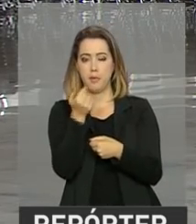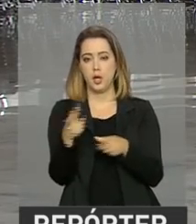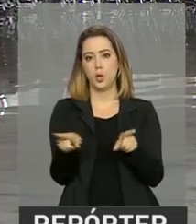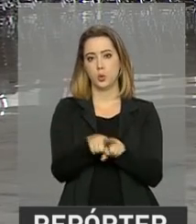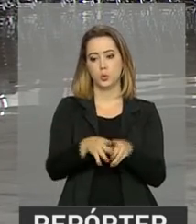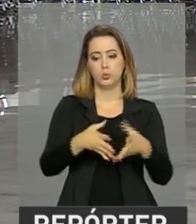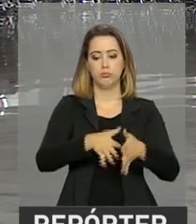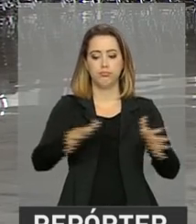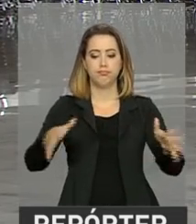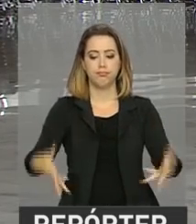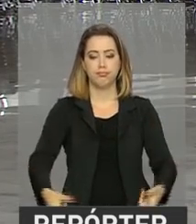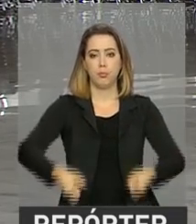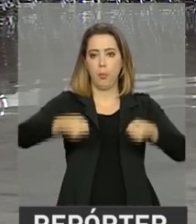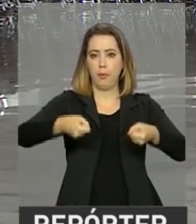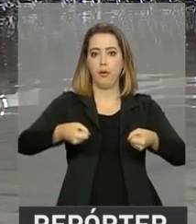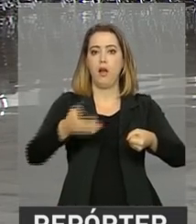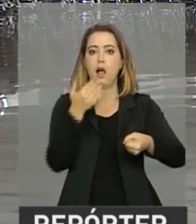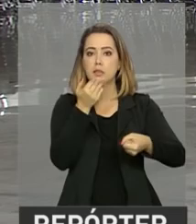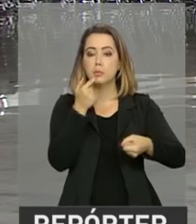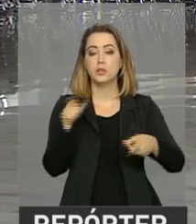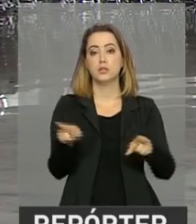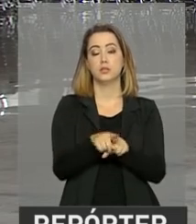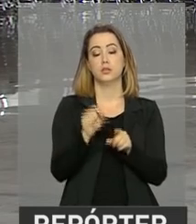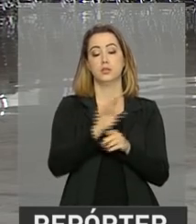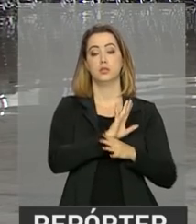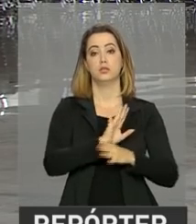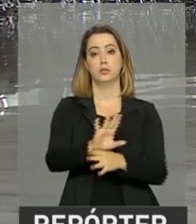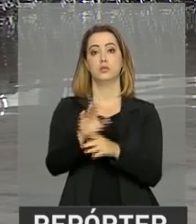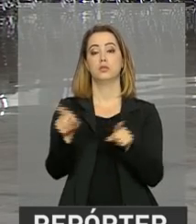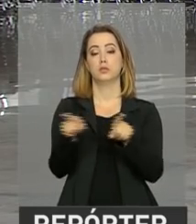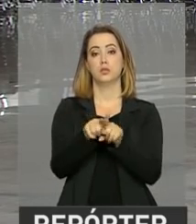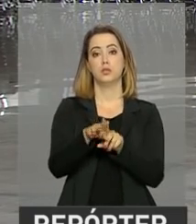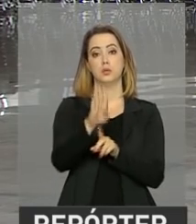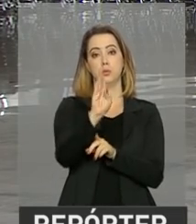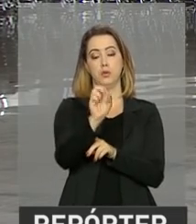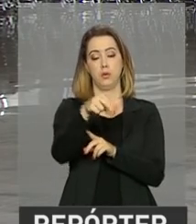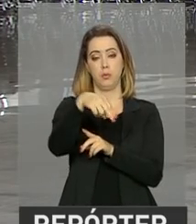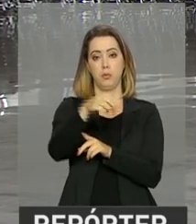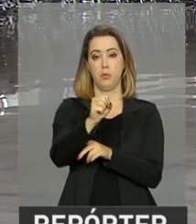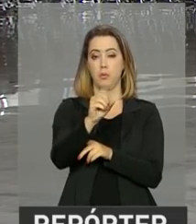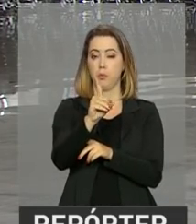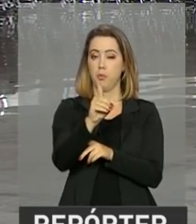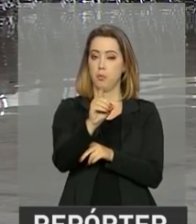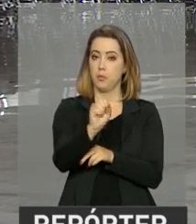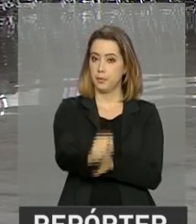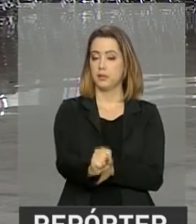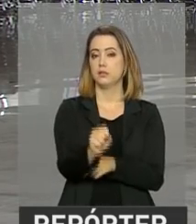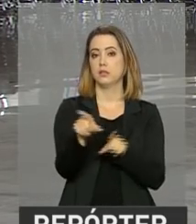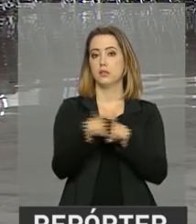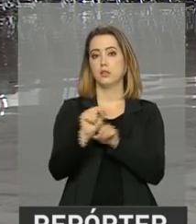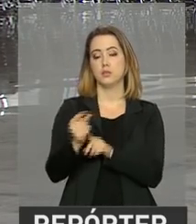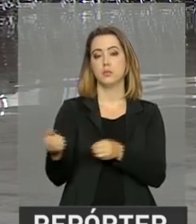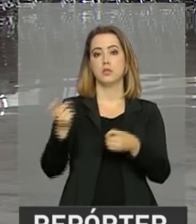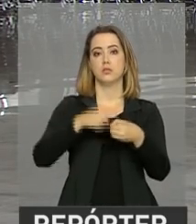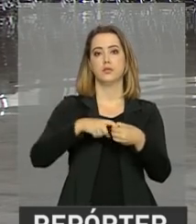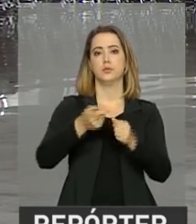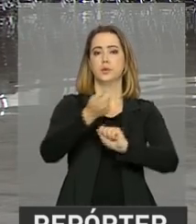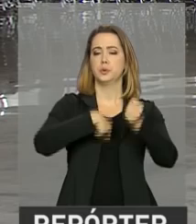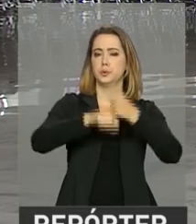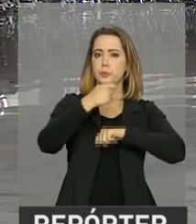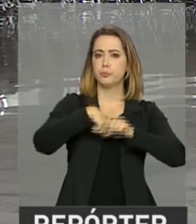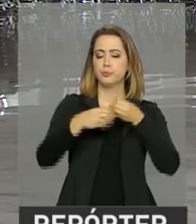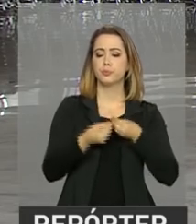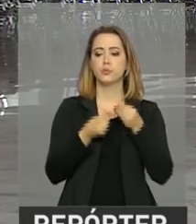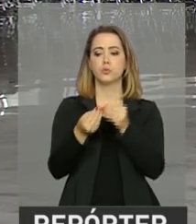agrário e apoio do banco nacional de desenvolvimento econômico e social para a retomada das atividades econômicas